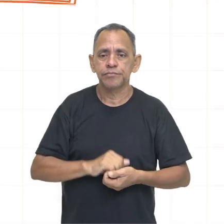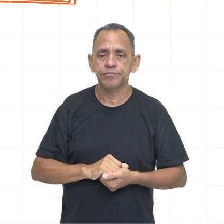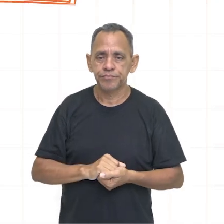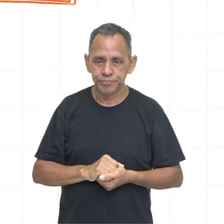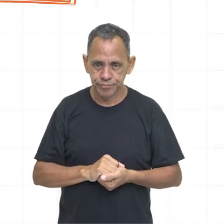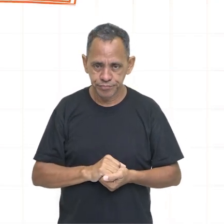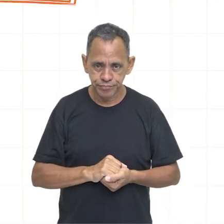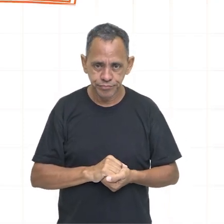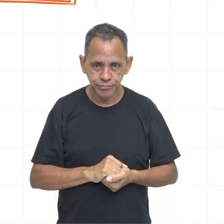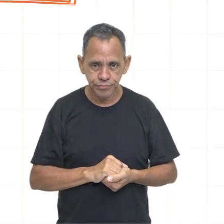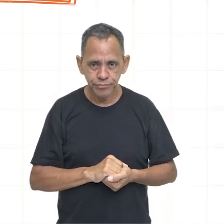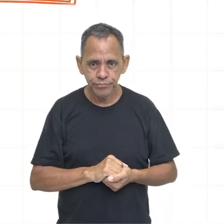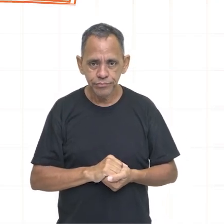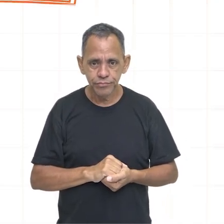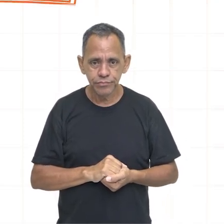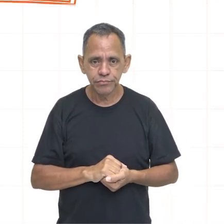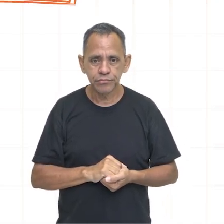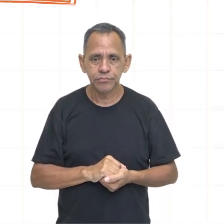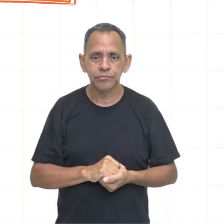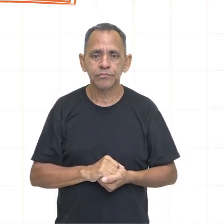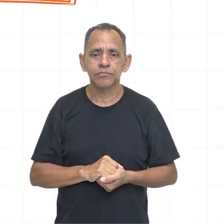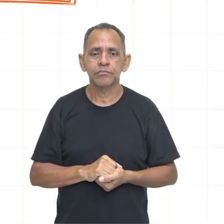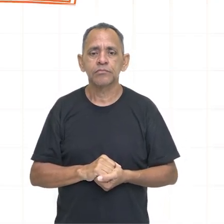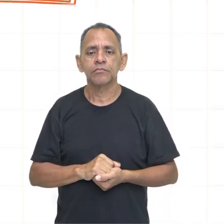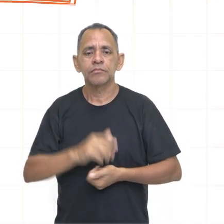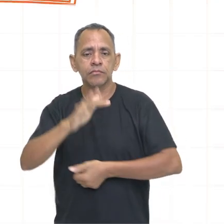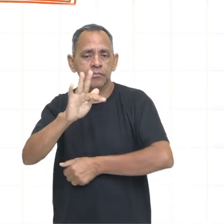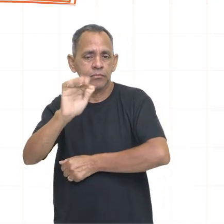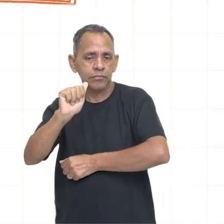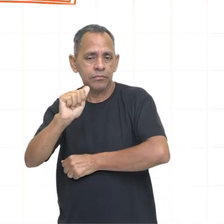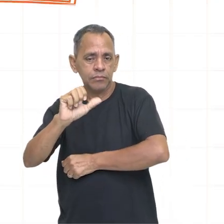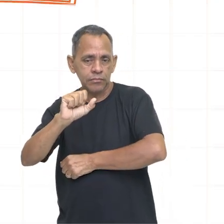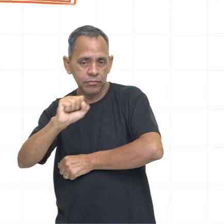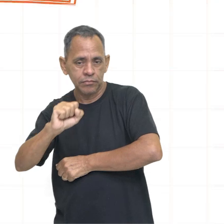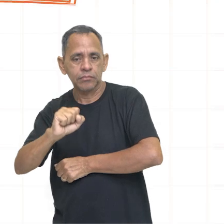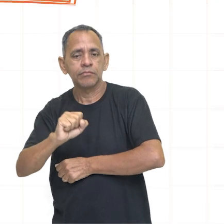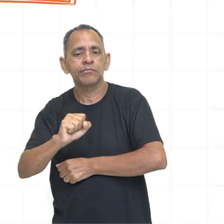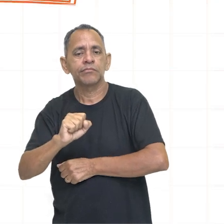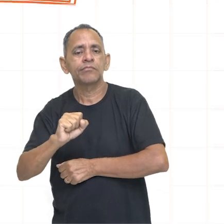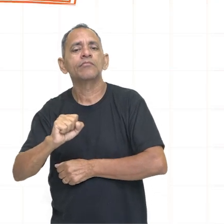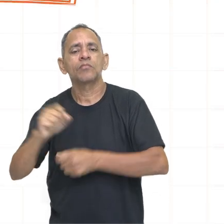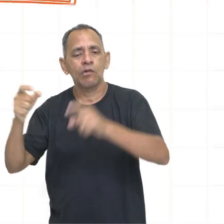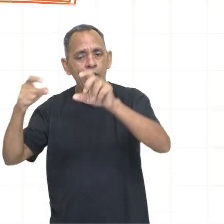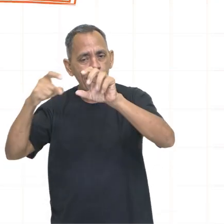aí fácil, que significa aliança ou federação.